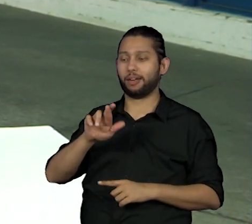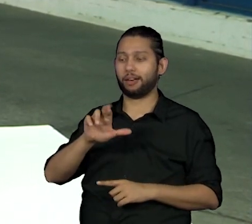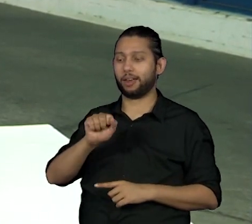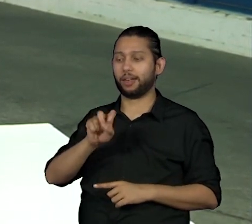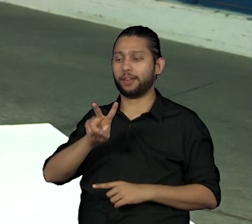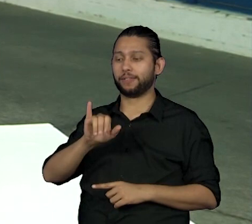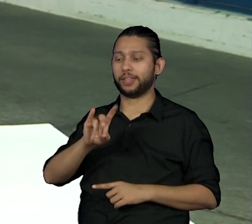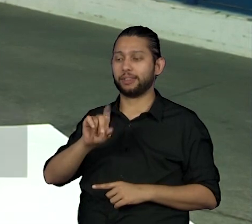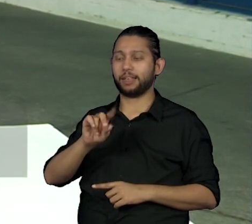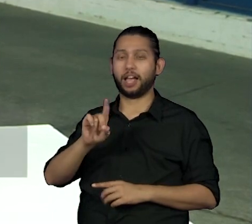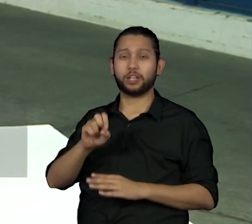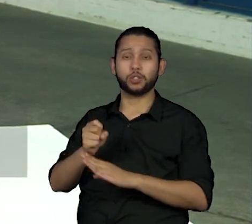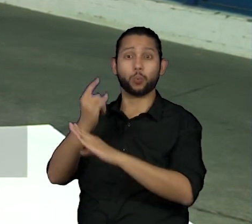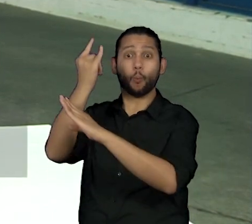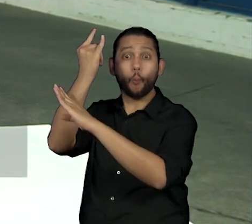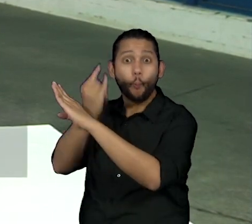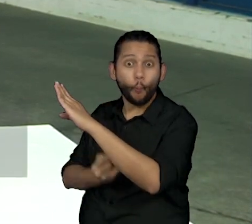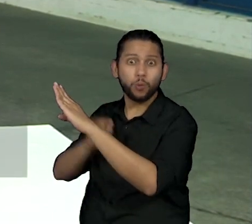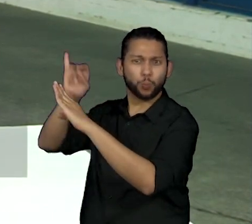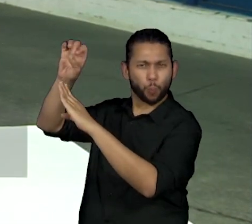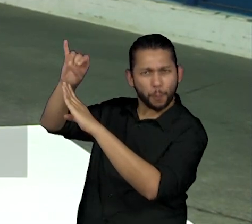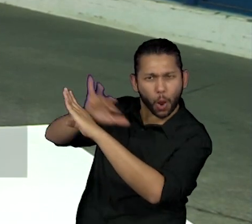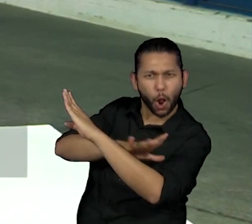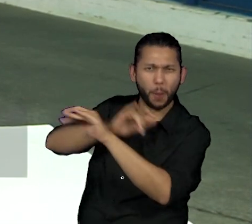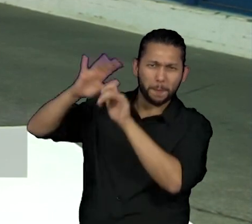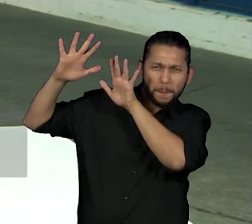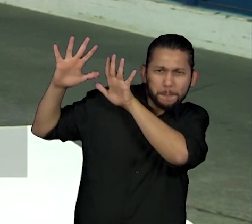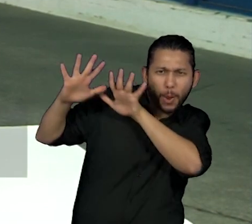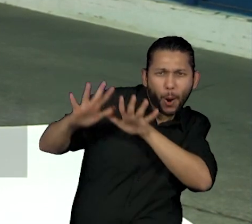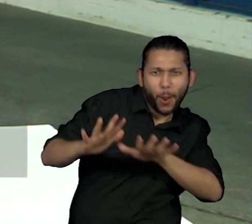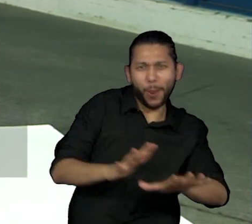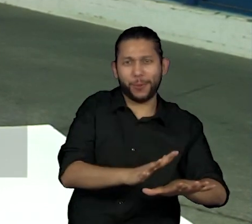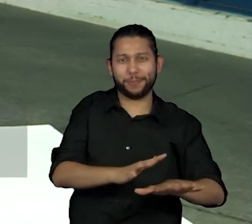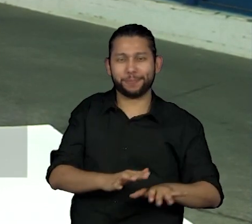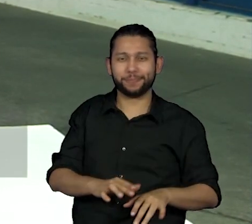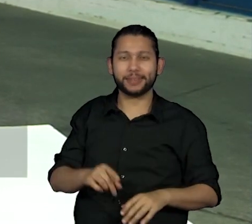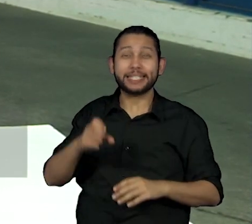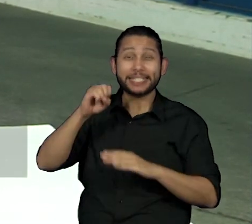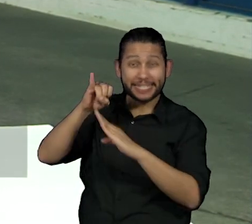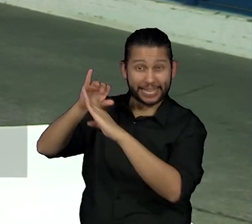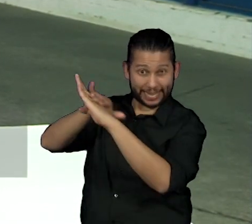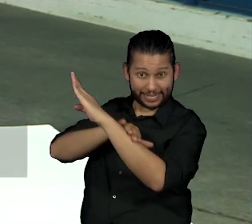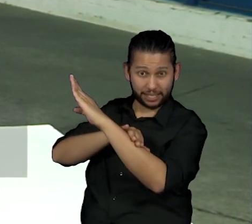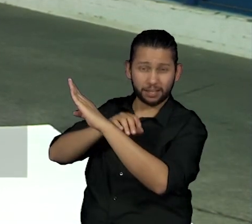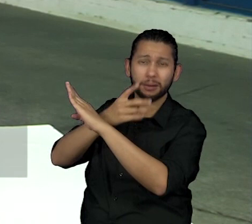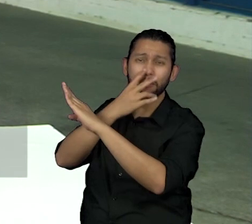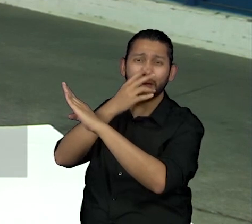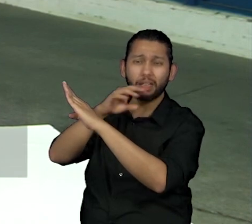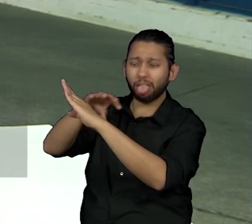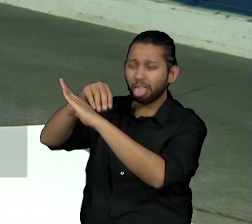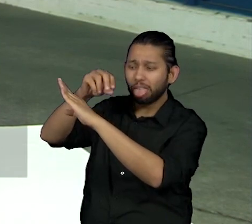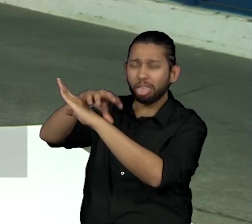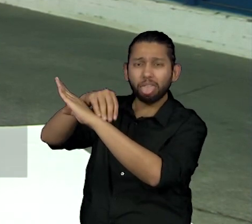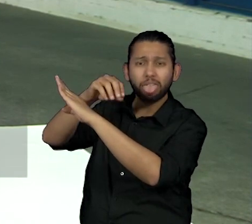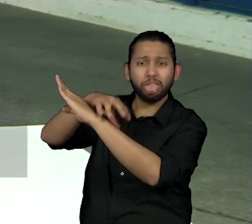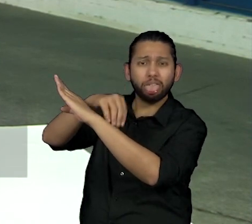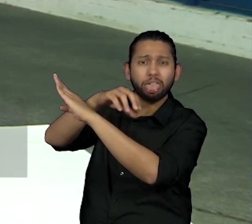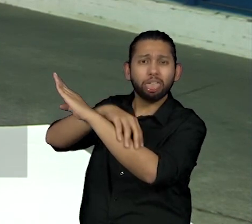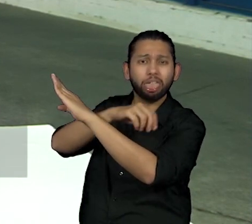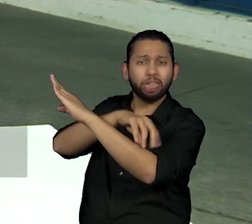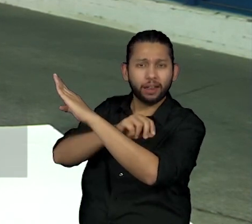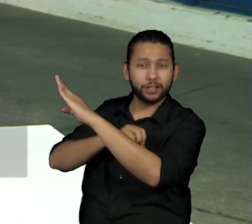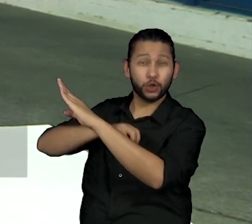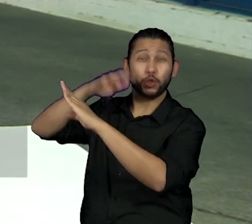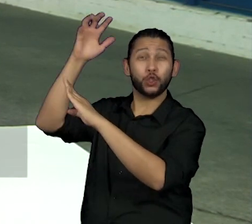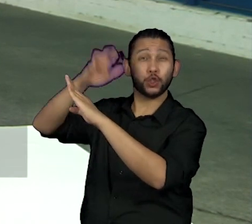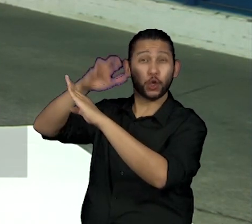ajudar a empurrar esse solo. Segundo, solos de áreas mais declivosas são solos mais rasos. Então se eu tenho uma